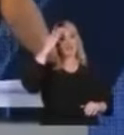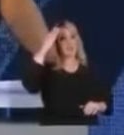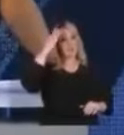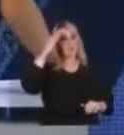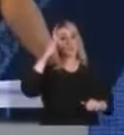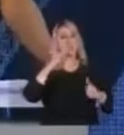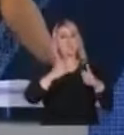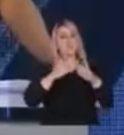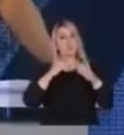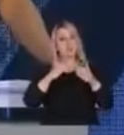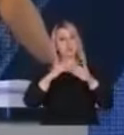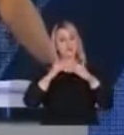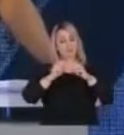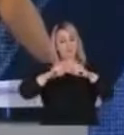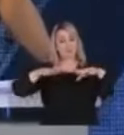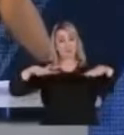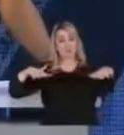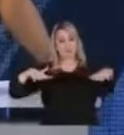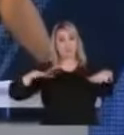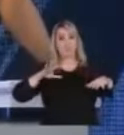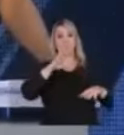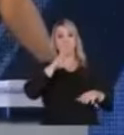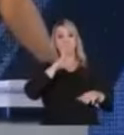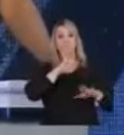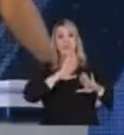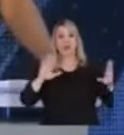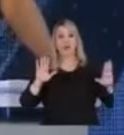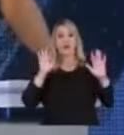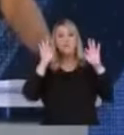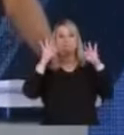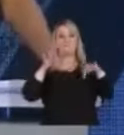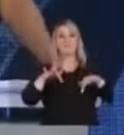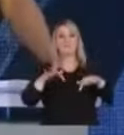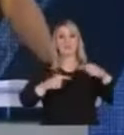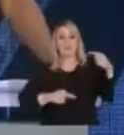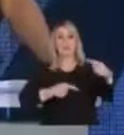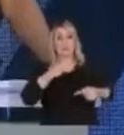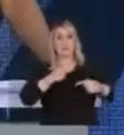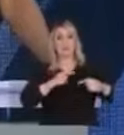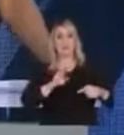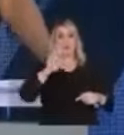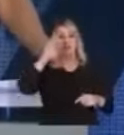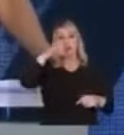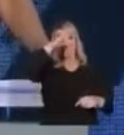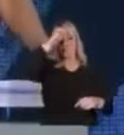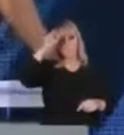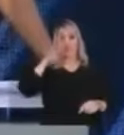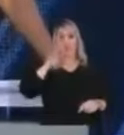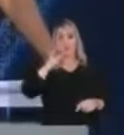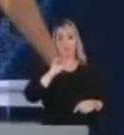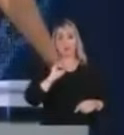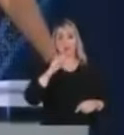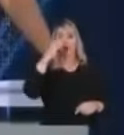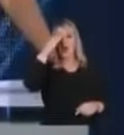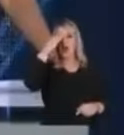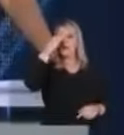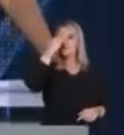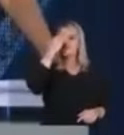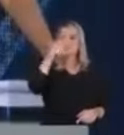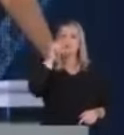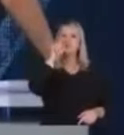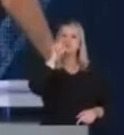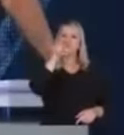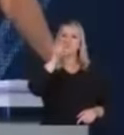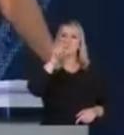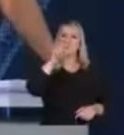OB por favor a plateia chegamos assim ao final do debate com os candidatos à Prefeitura do Rio de Janeiro eu agradeço muito a